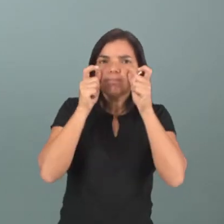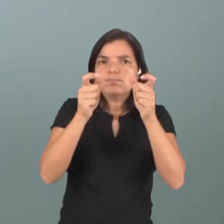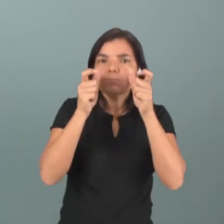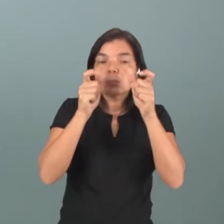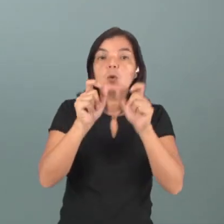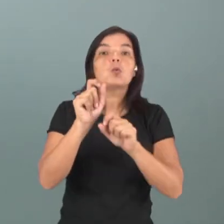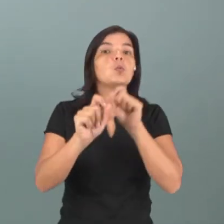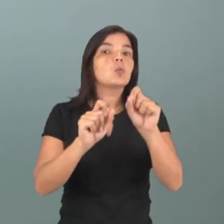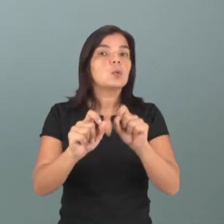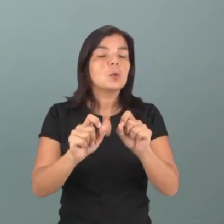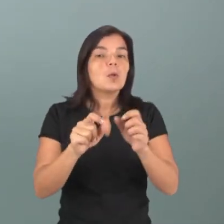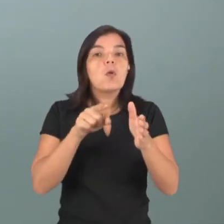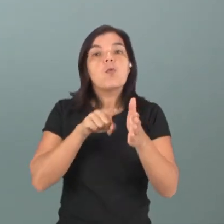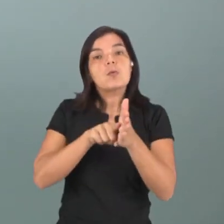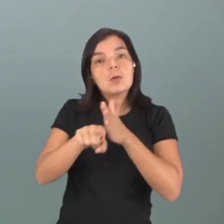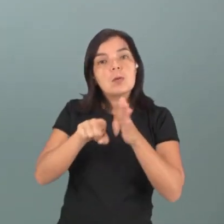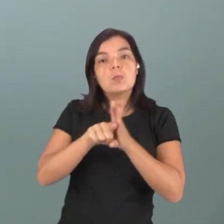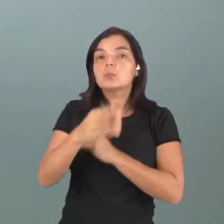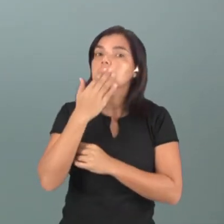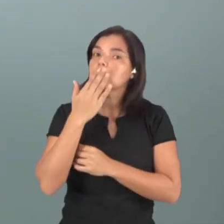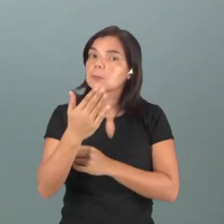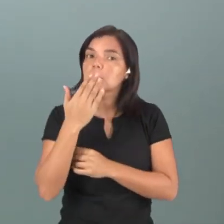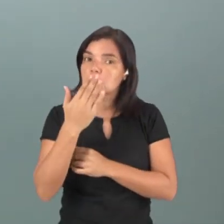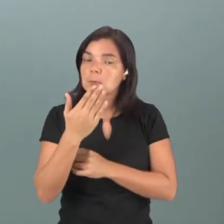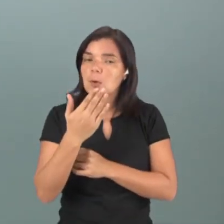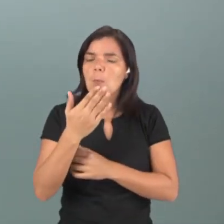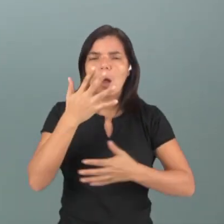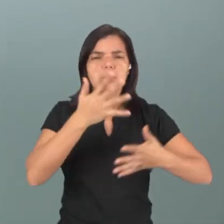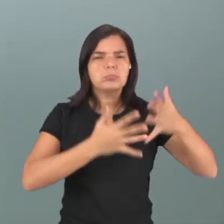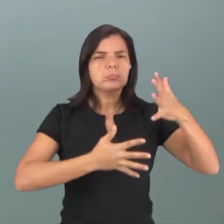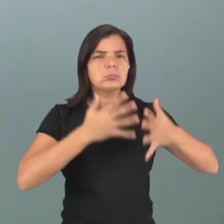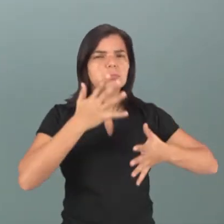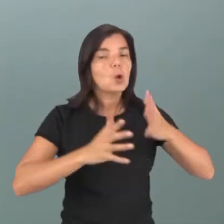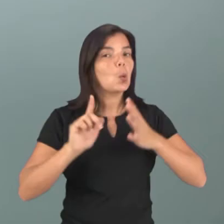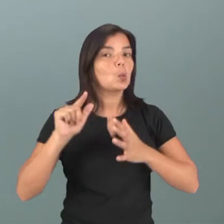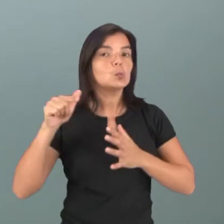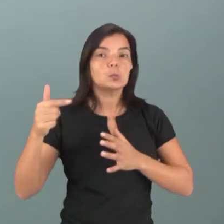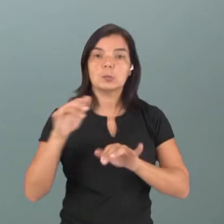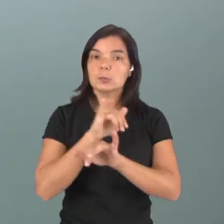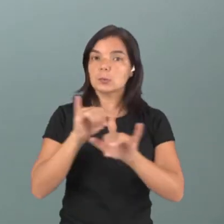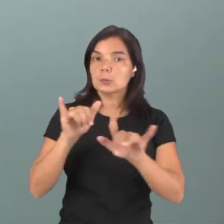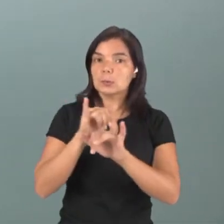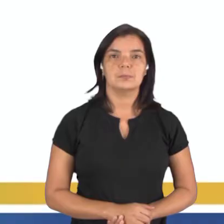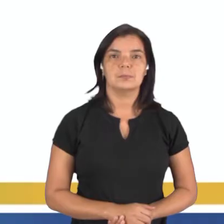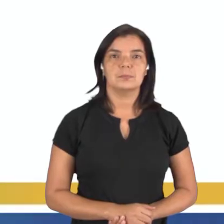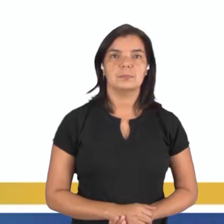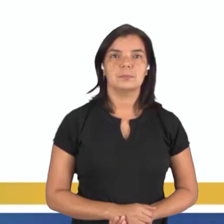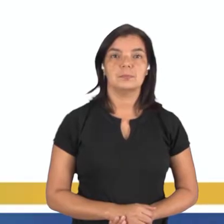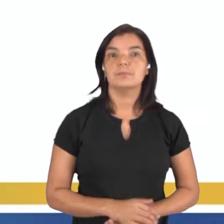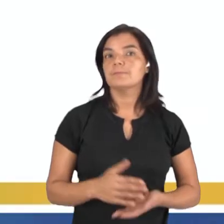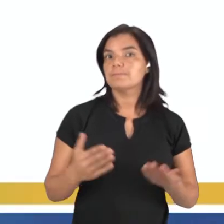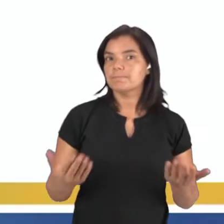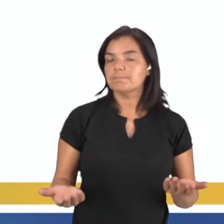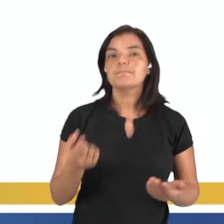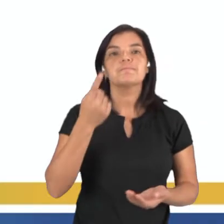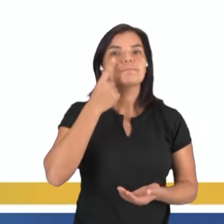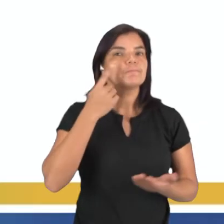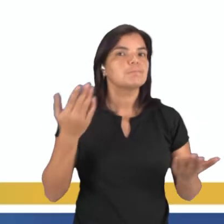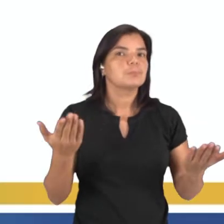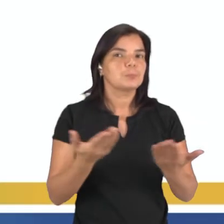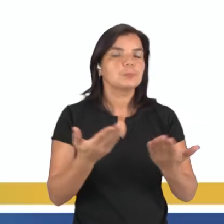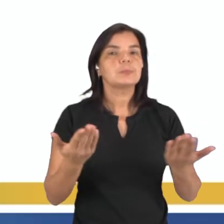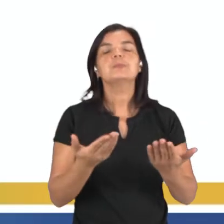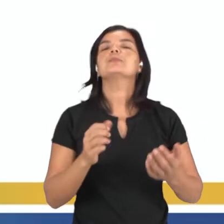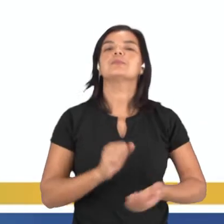atenção o que o problema está te pedindo, para você não se confundir com o resto das informações. Então vamos agora